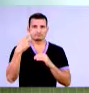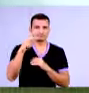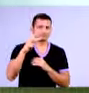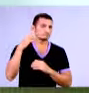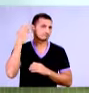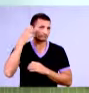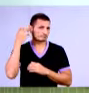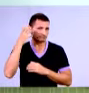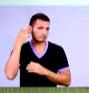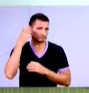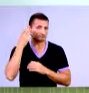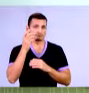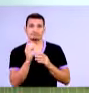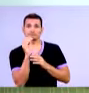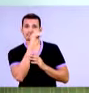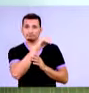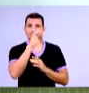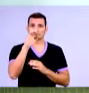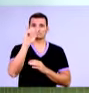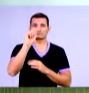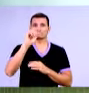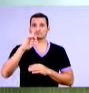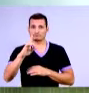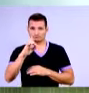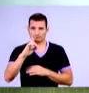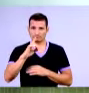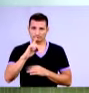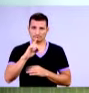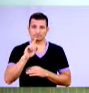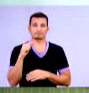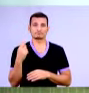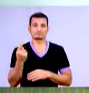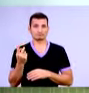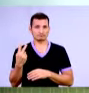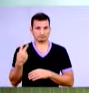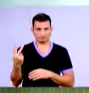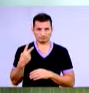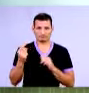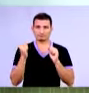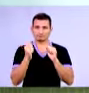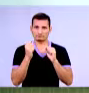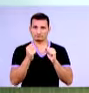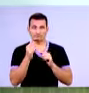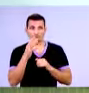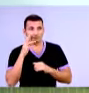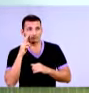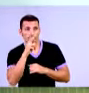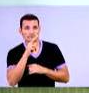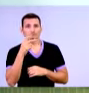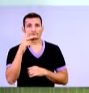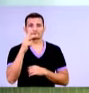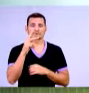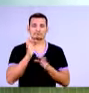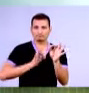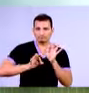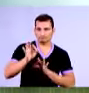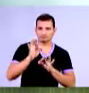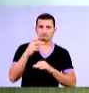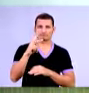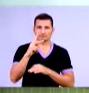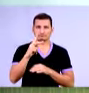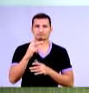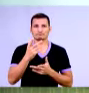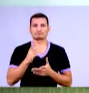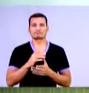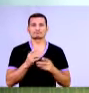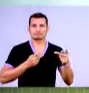e disponibilizar num ambiente EAD, de modo que nós possamos observar a sua produção, né? Avaliar a